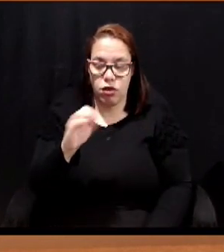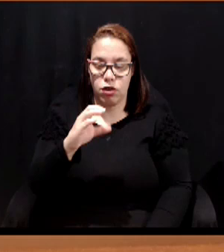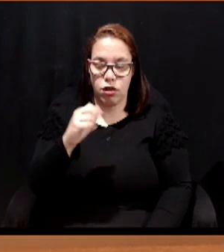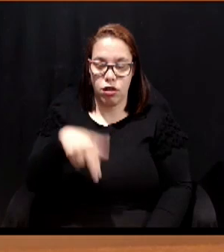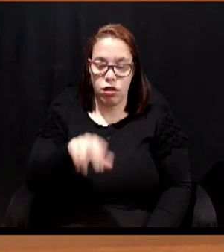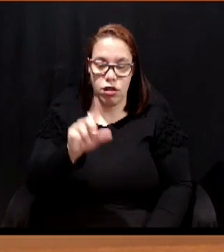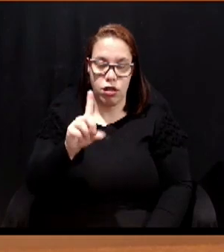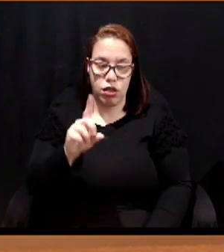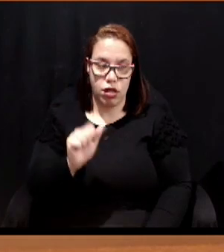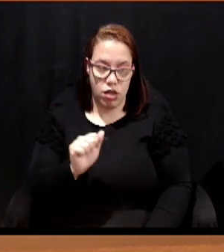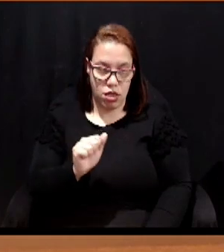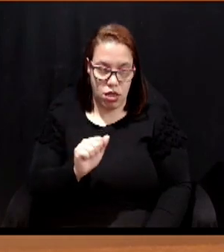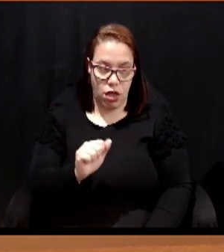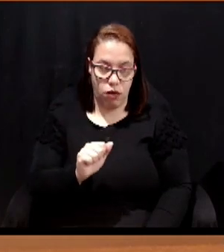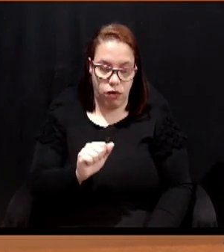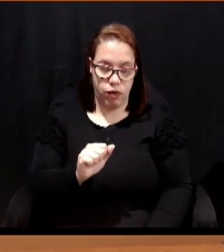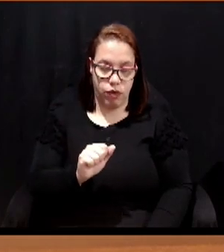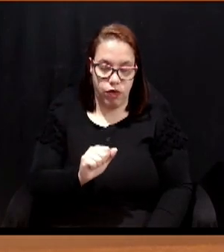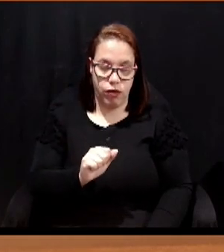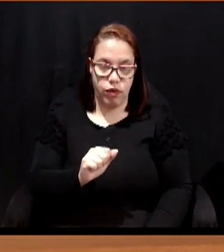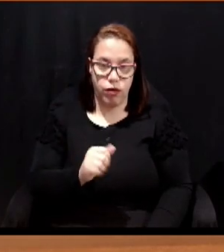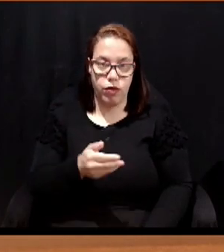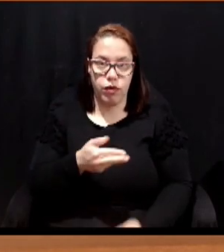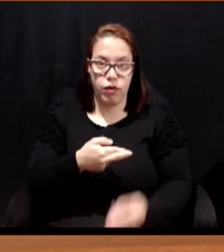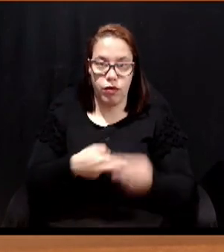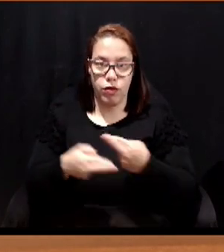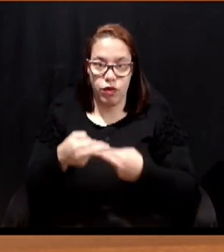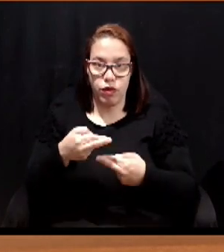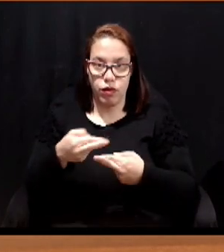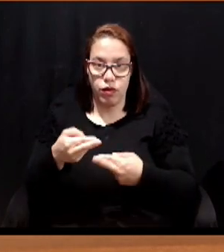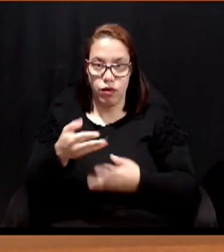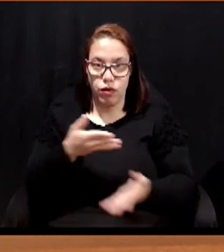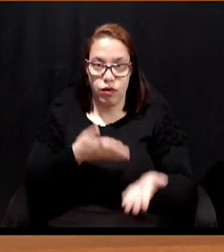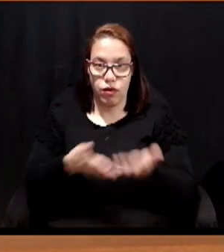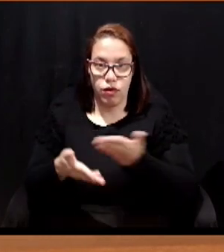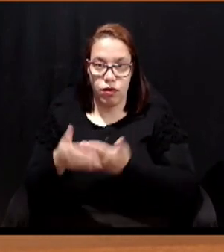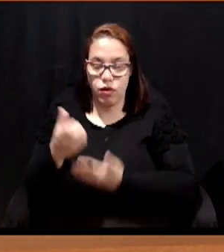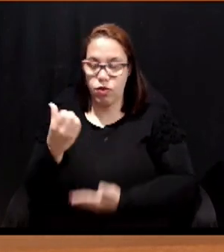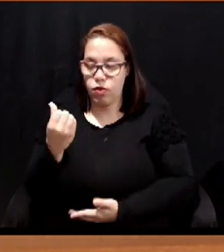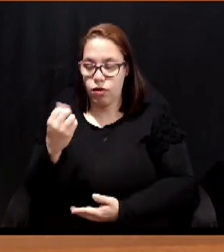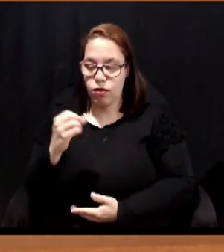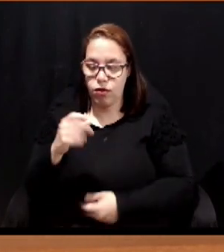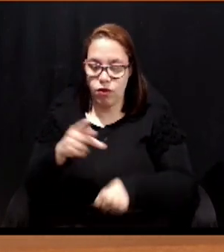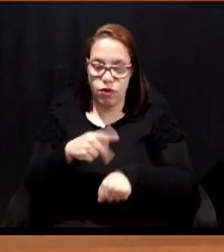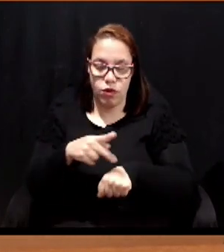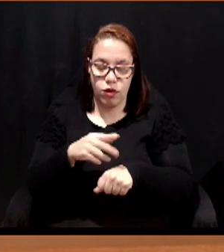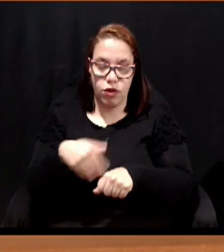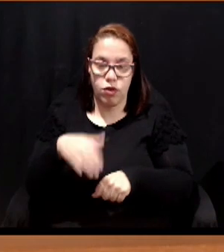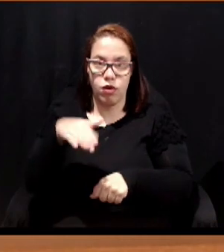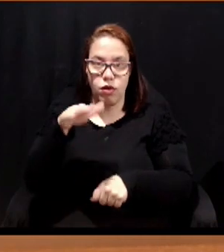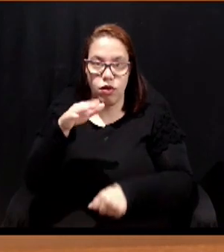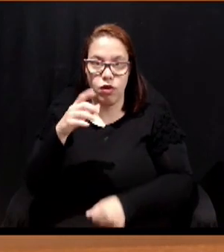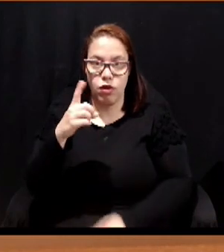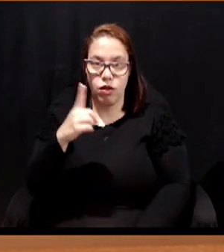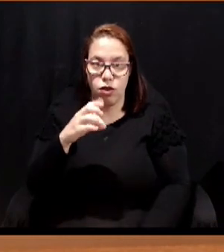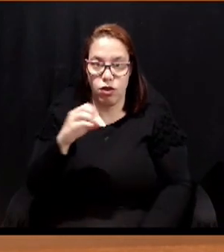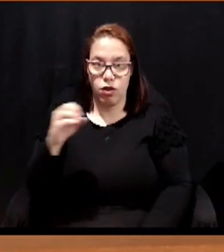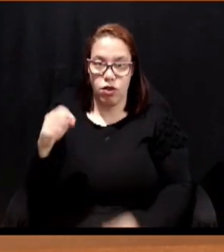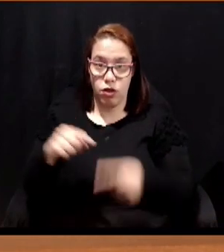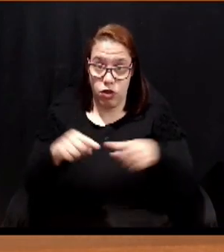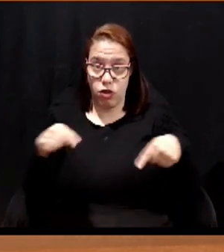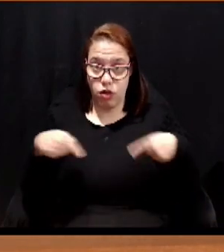interagimos com um pouco mais de 60 países e um pouco mais de 100 escritórios